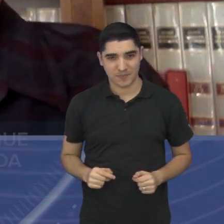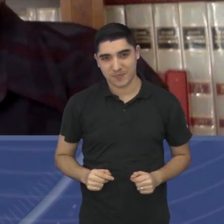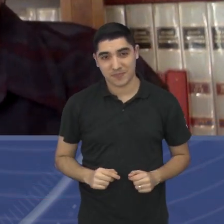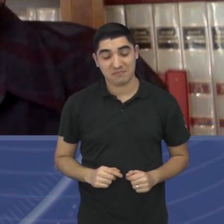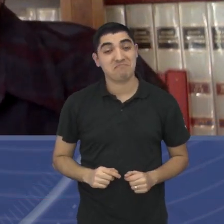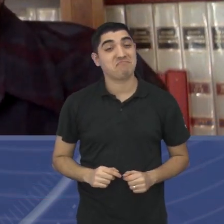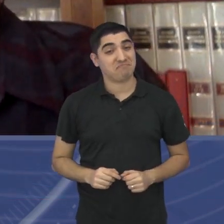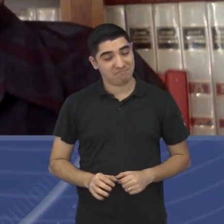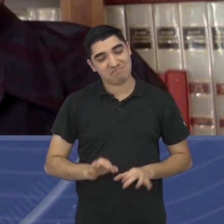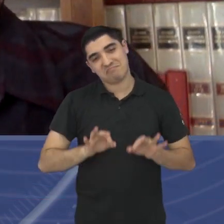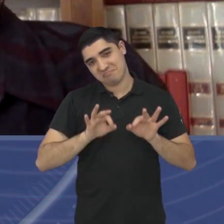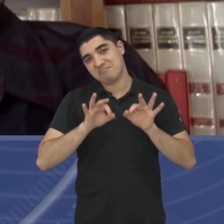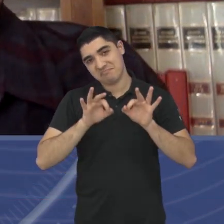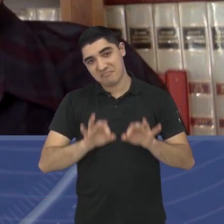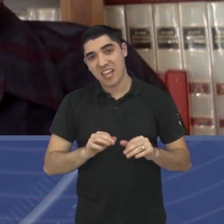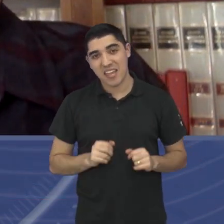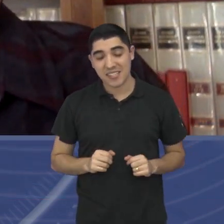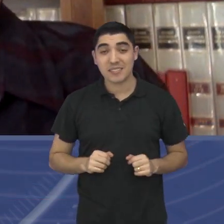lugar.